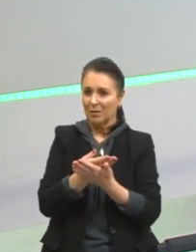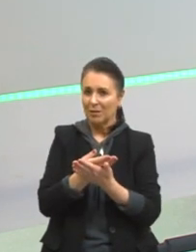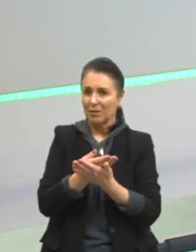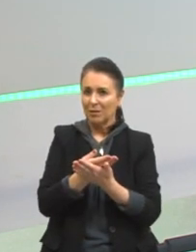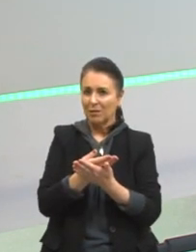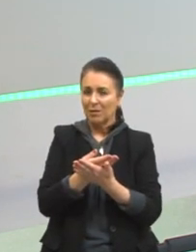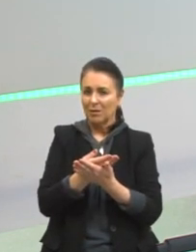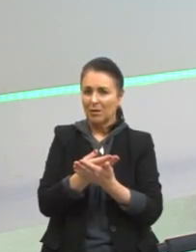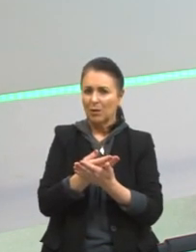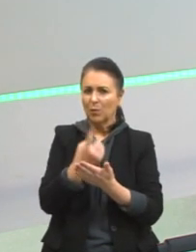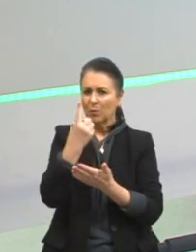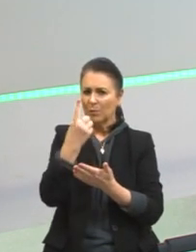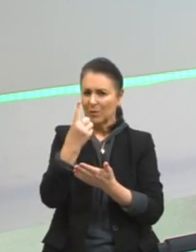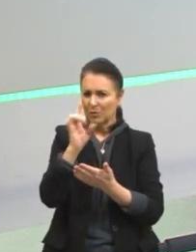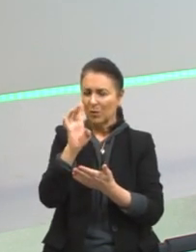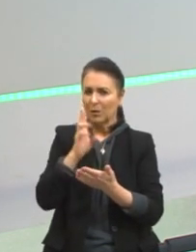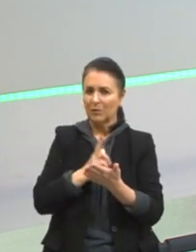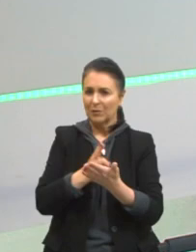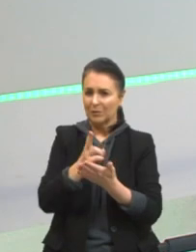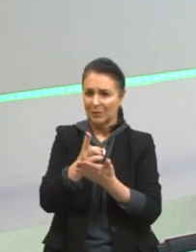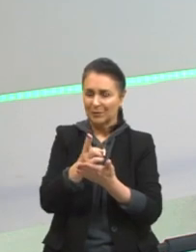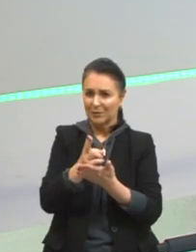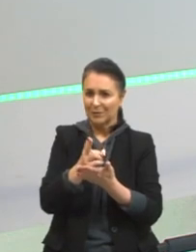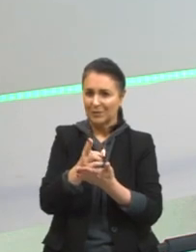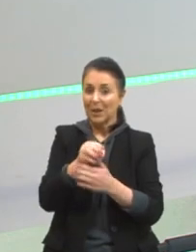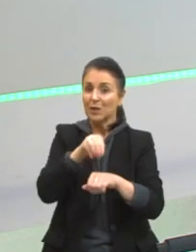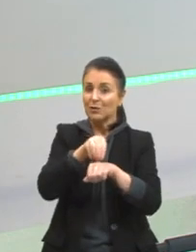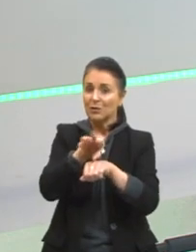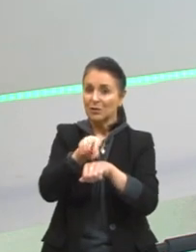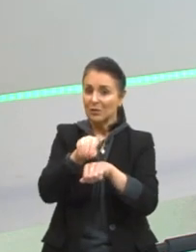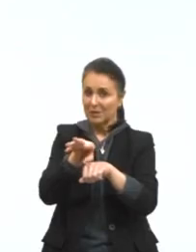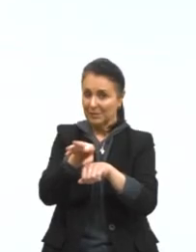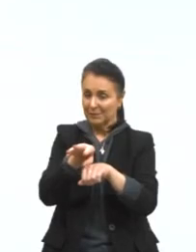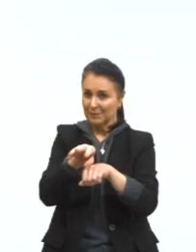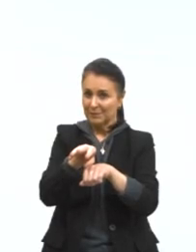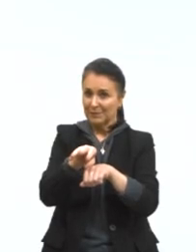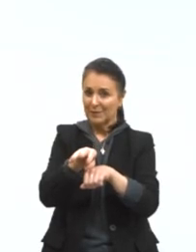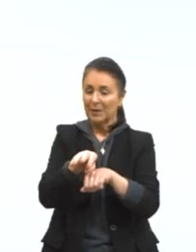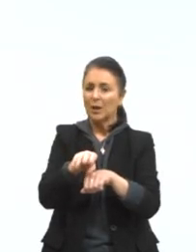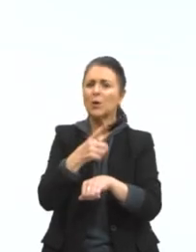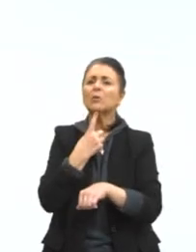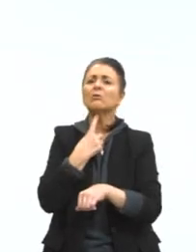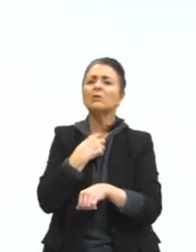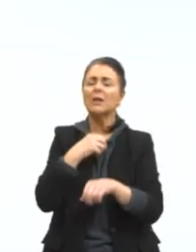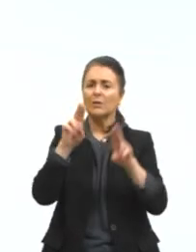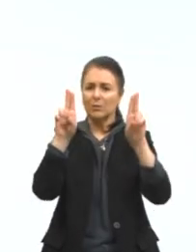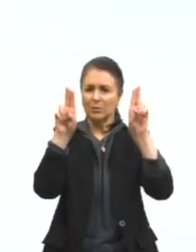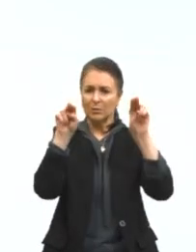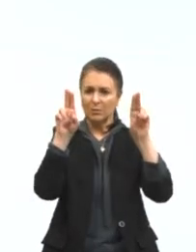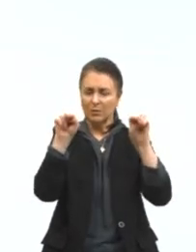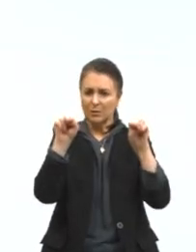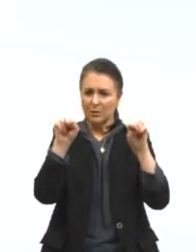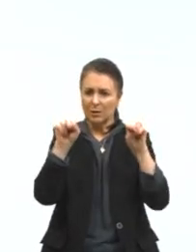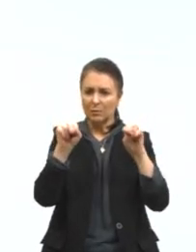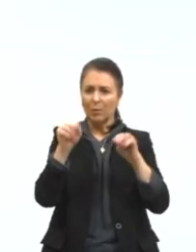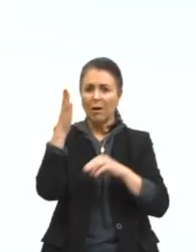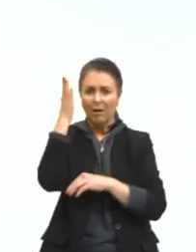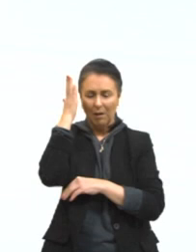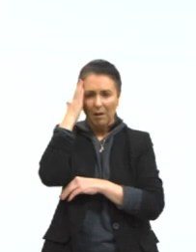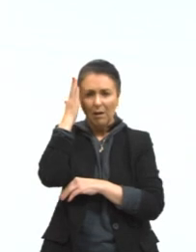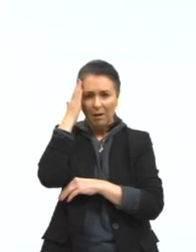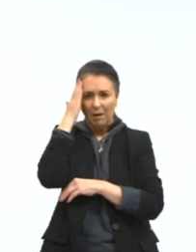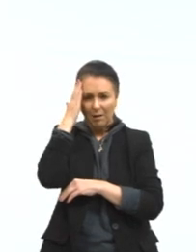não uma só que ficou né então fica a dica para vocês aqui a vocês que gostaram do assunto ou querem saber mais